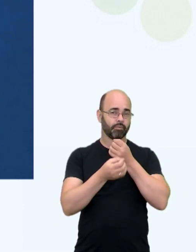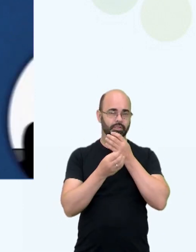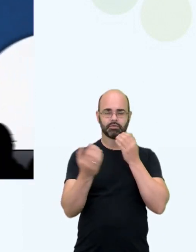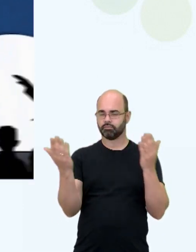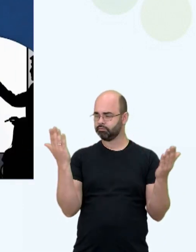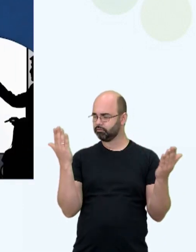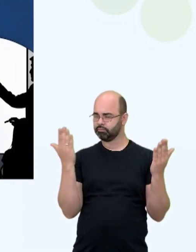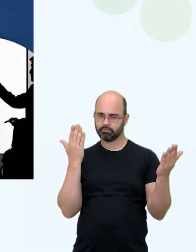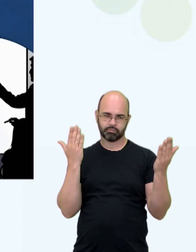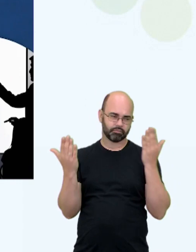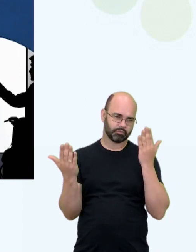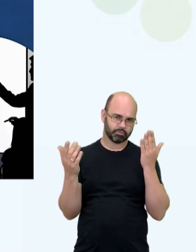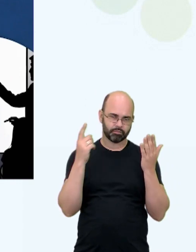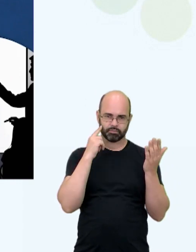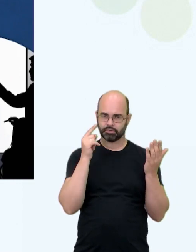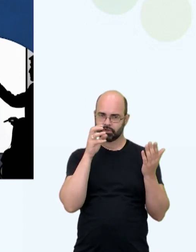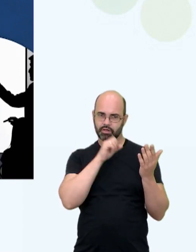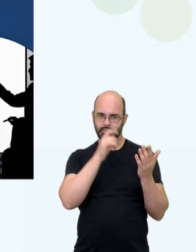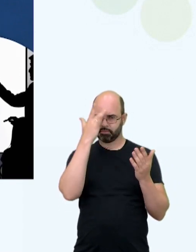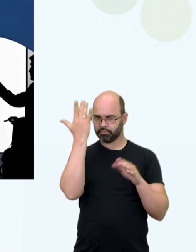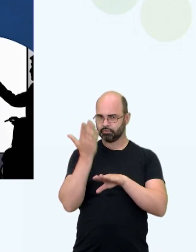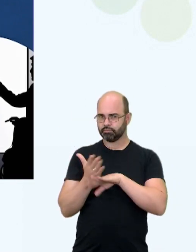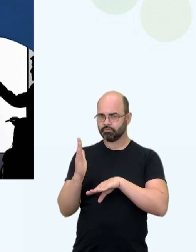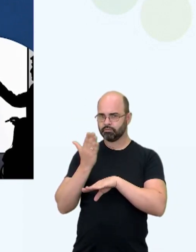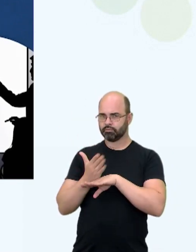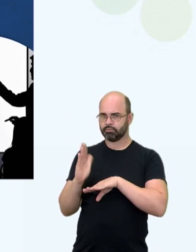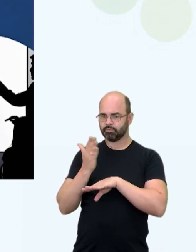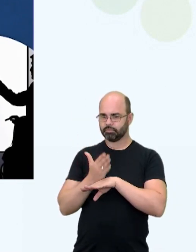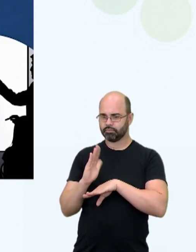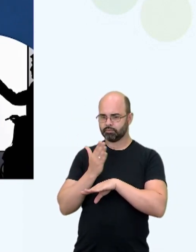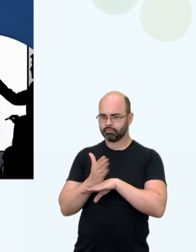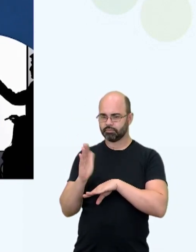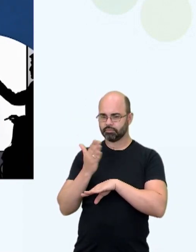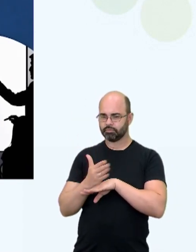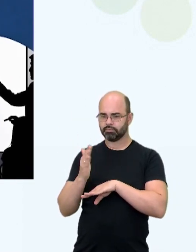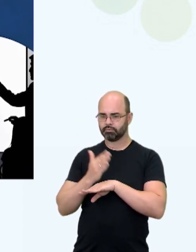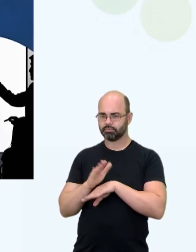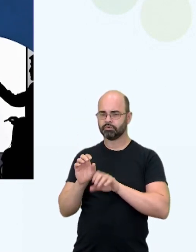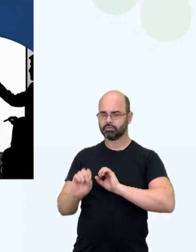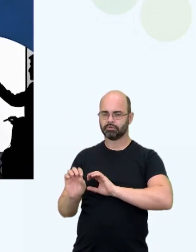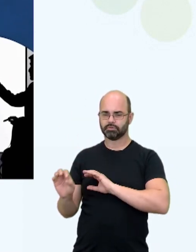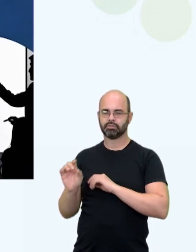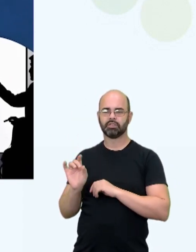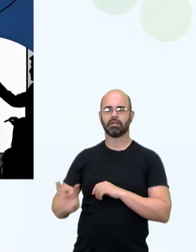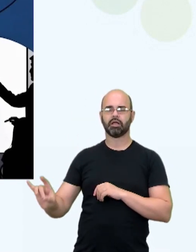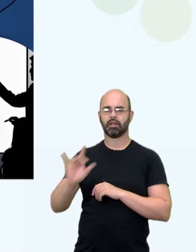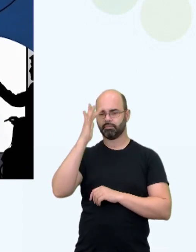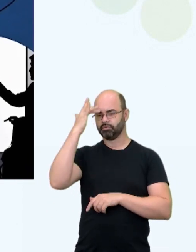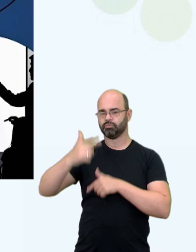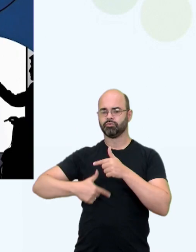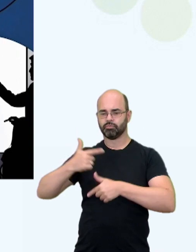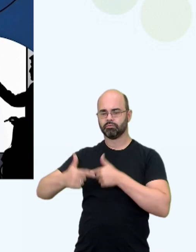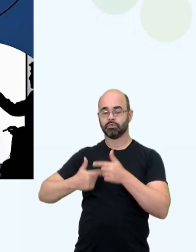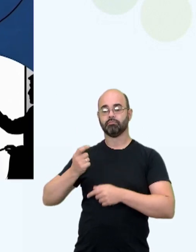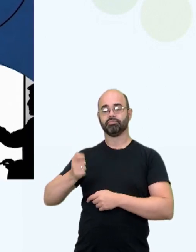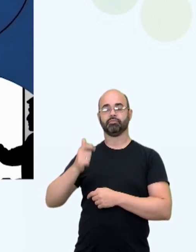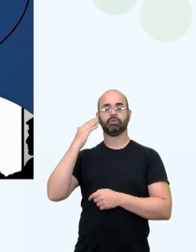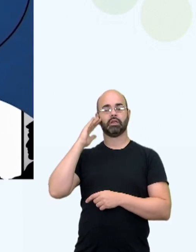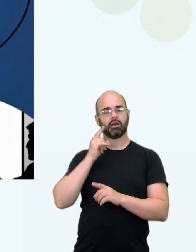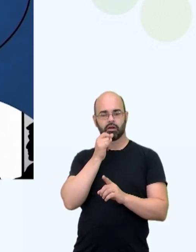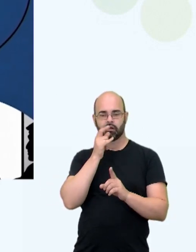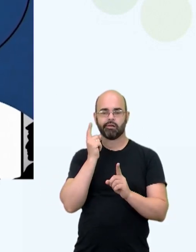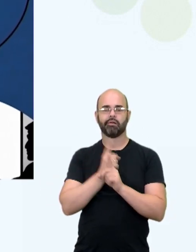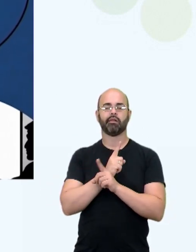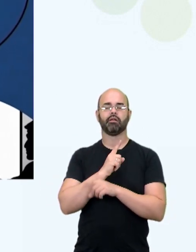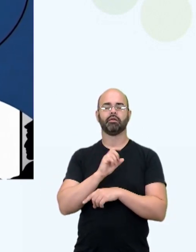facilitar o treinamento das pessoas e utilizar adequadamente os recursos. Você já imaginou se cada indivíduo fizesse suas medições de acordo com